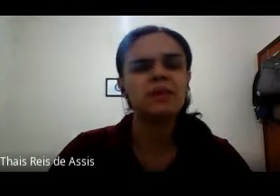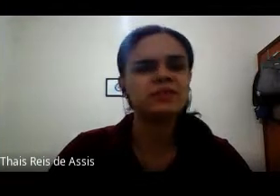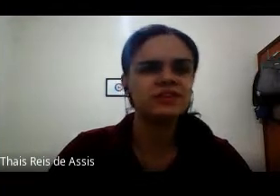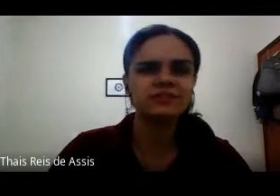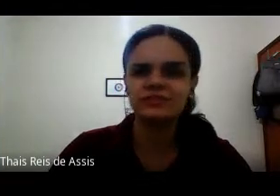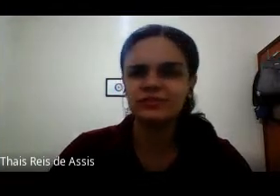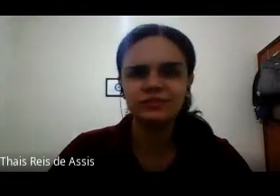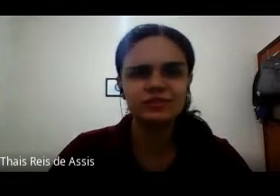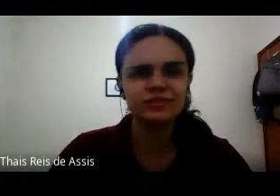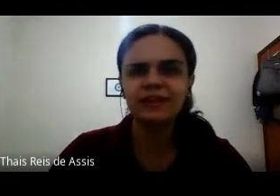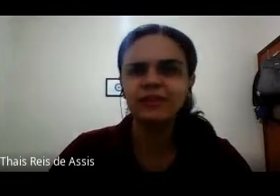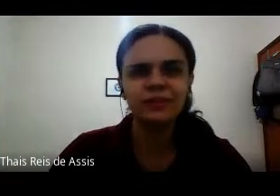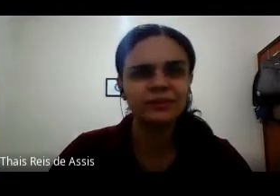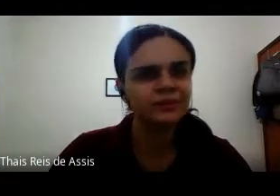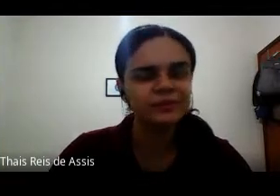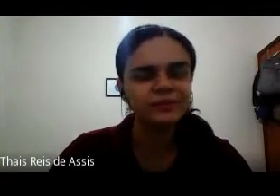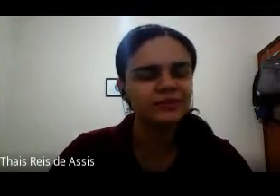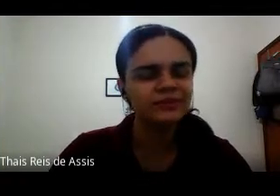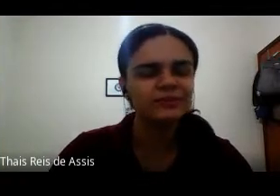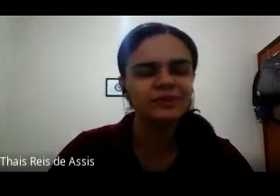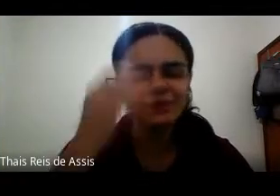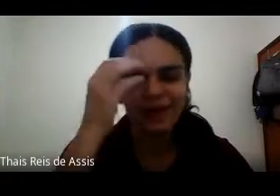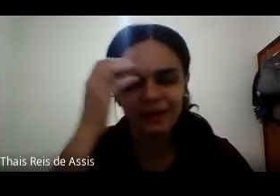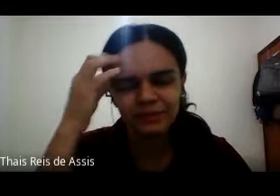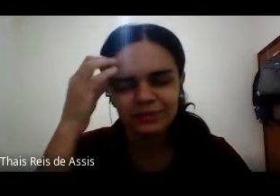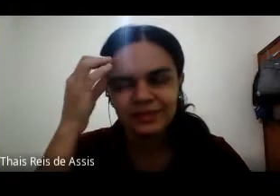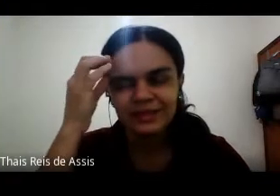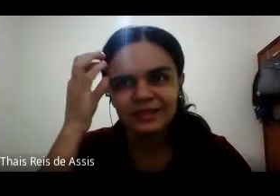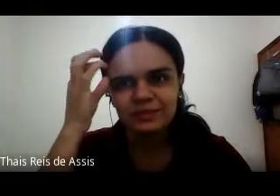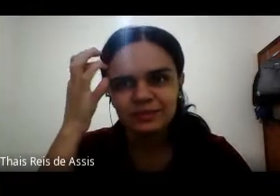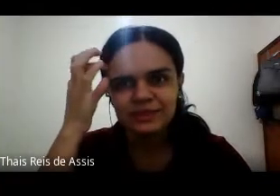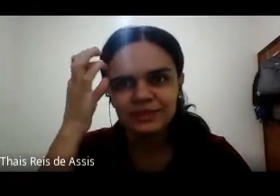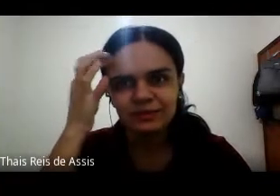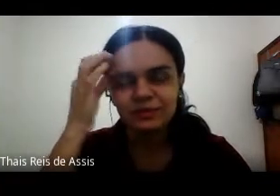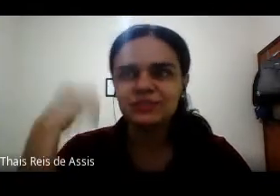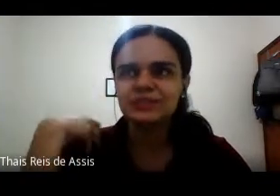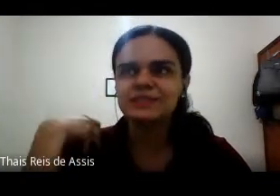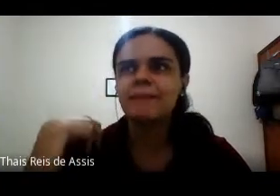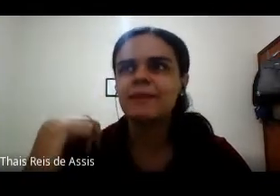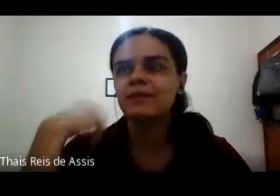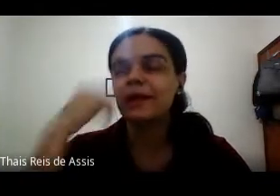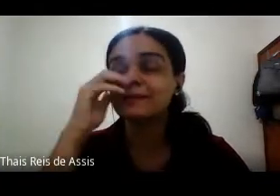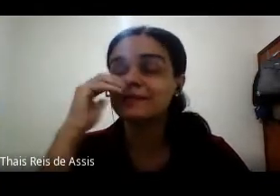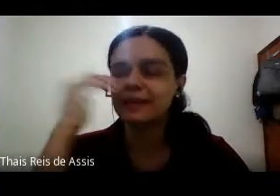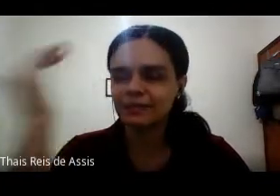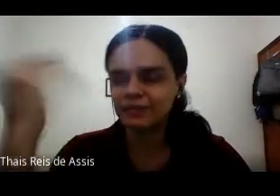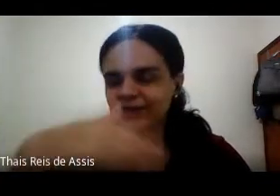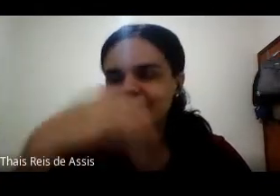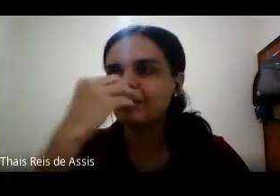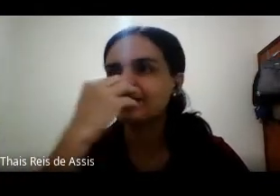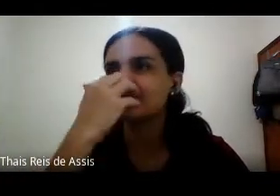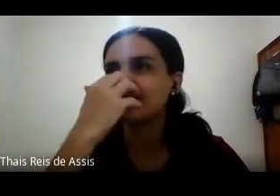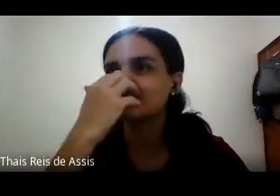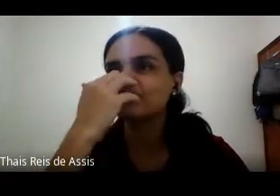nenhum mês, gente, o vestido estava comigo. Foi muito rápido. E tipo assim, para o vestido ser meu, na época o dólar